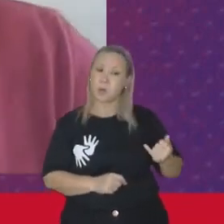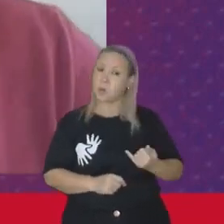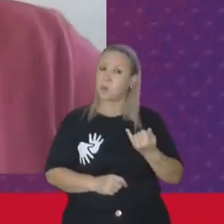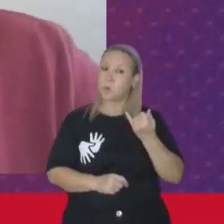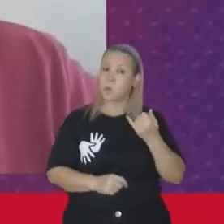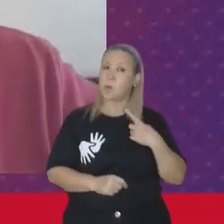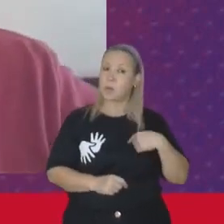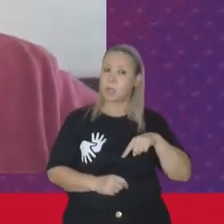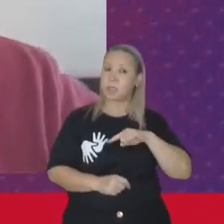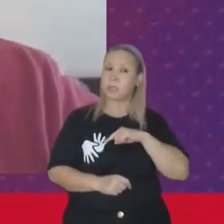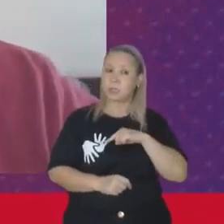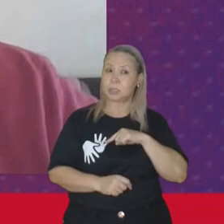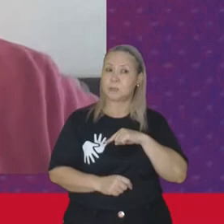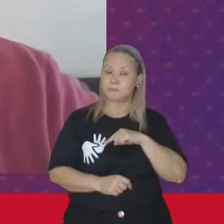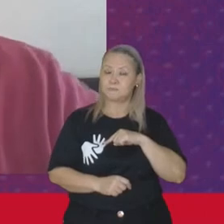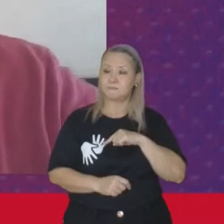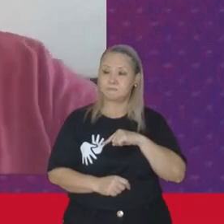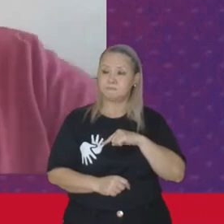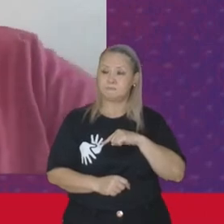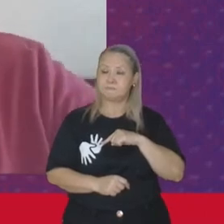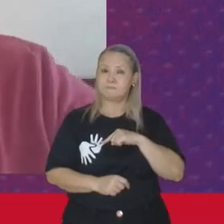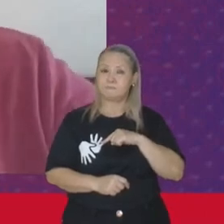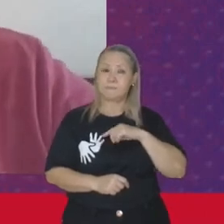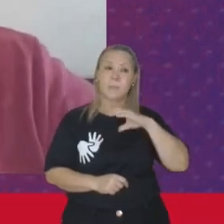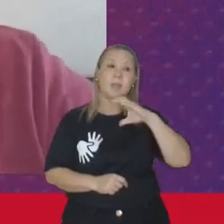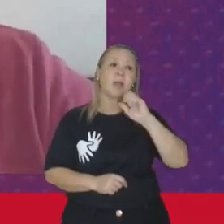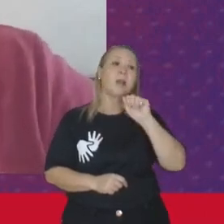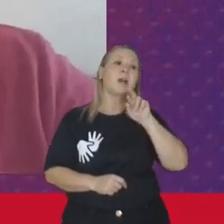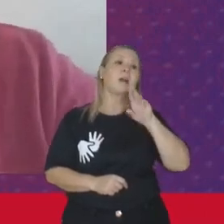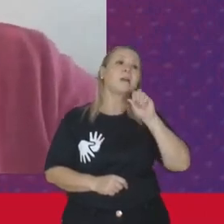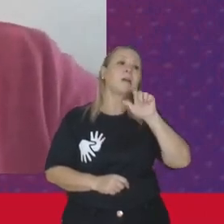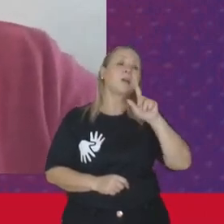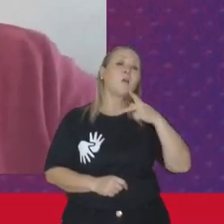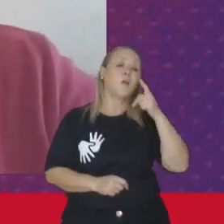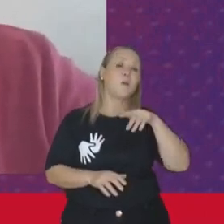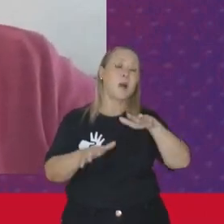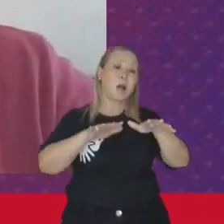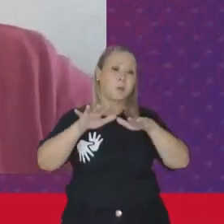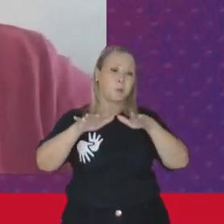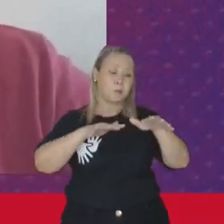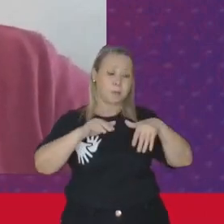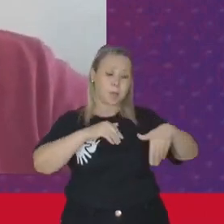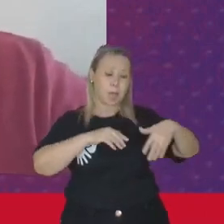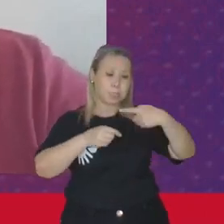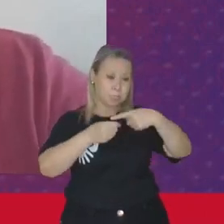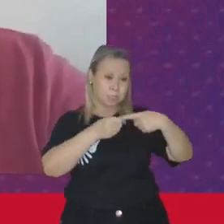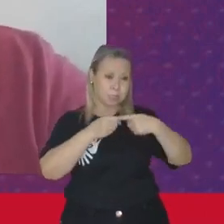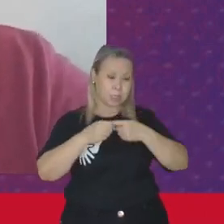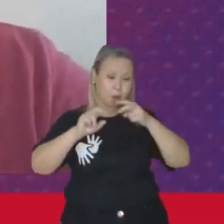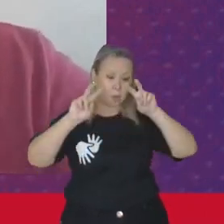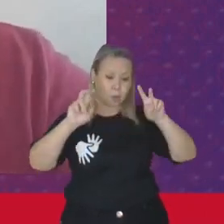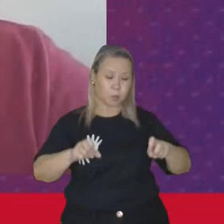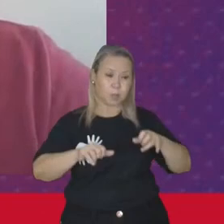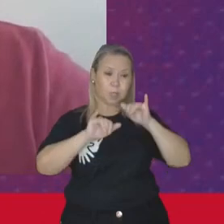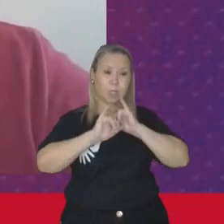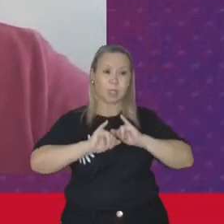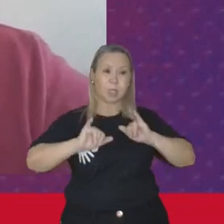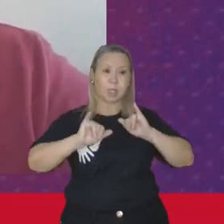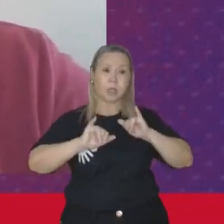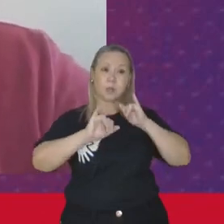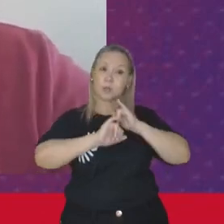gente, a Carol vai falar isso na mobilidade, né? O tema